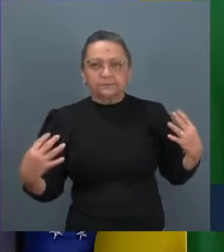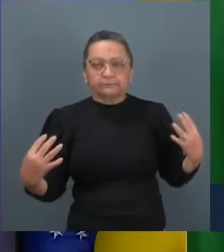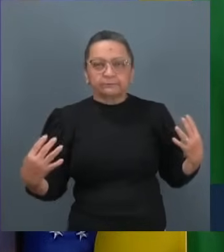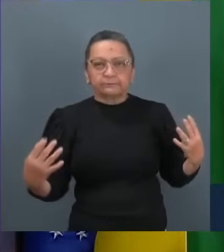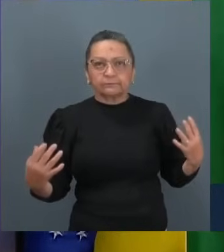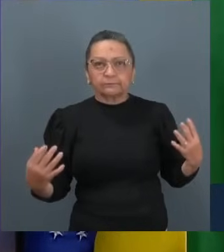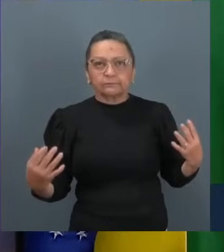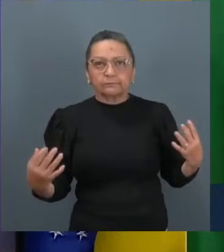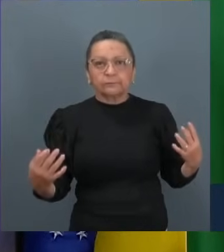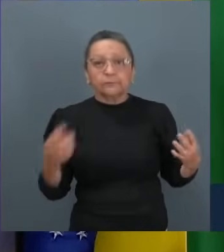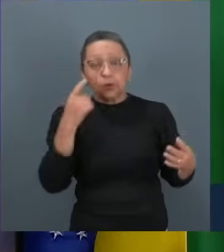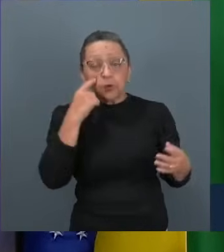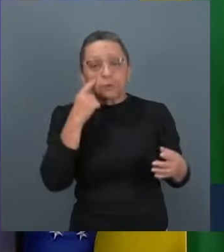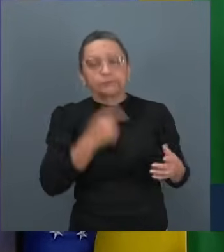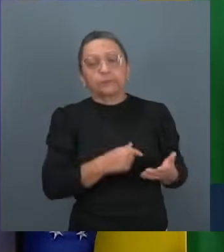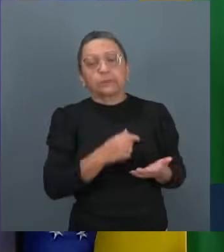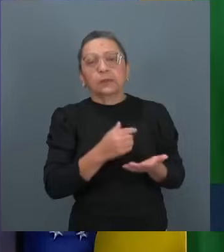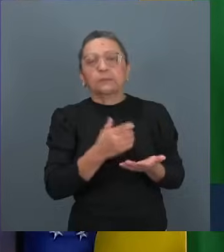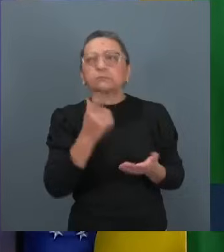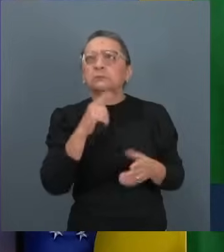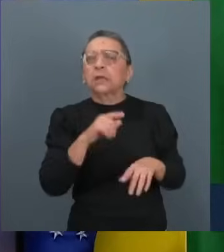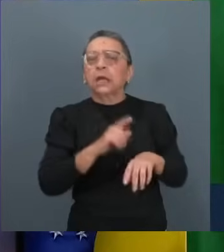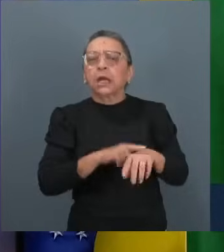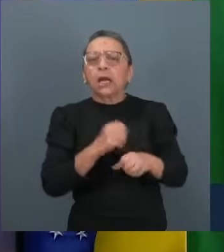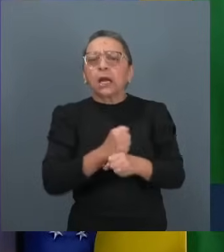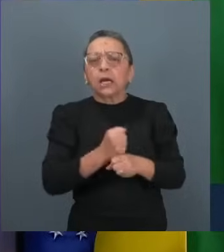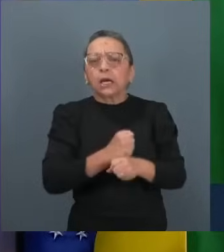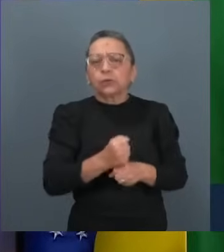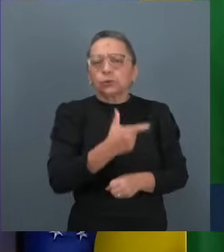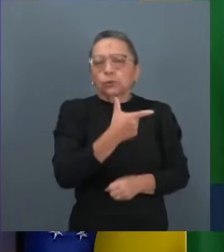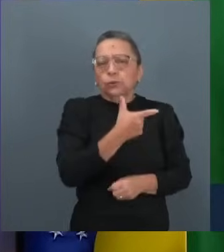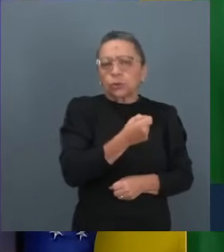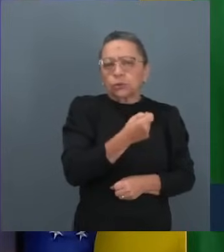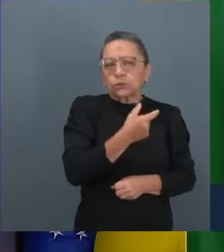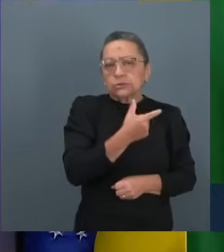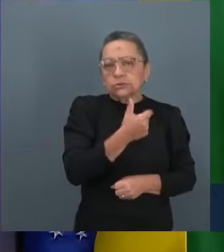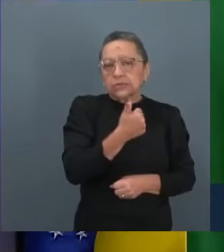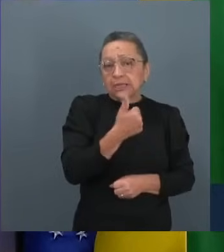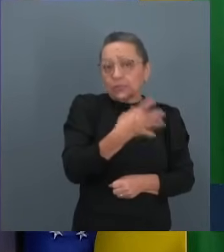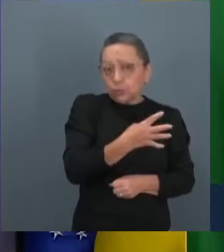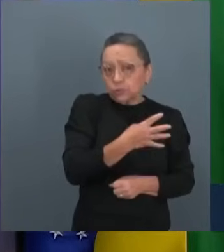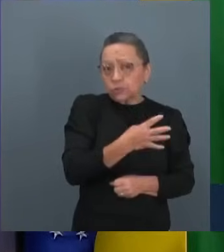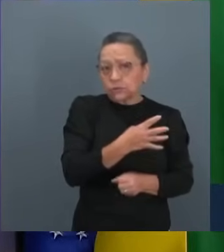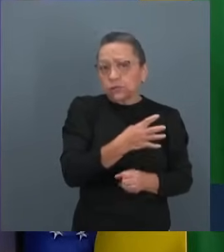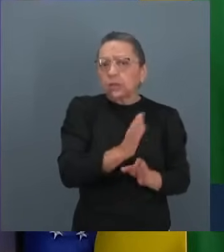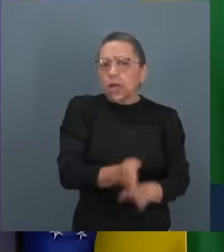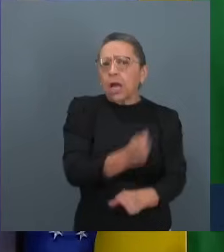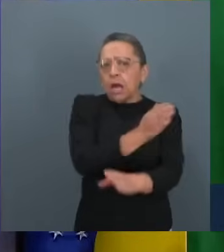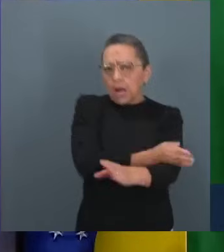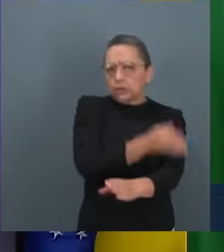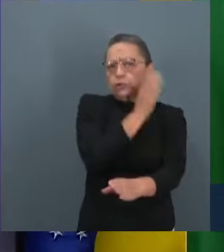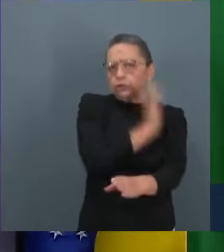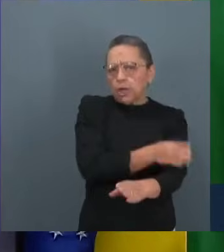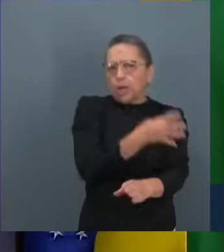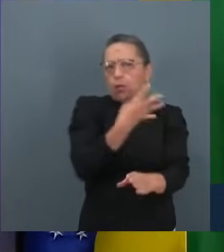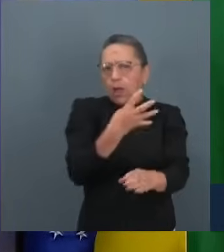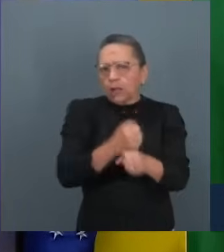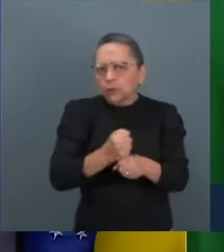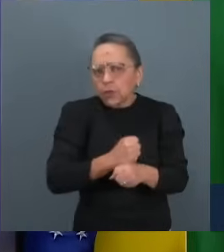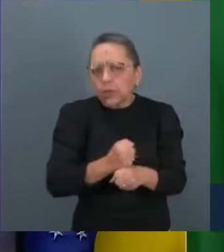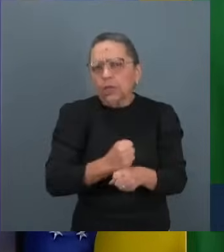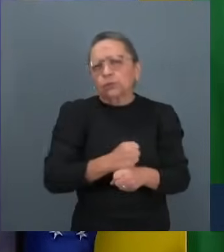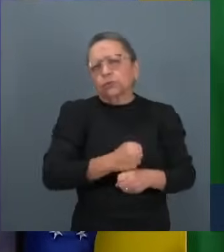em 2014, depois de mais de 4 anos de intensos debates e muitas audiências públicas,